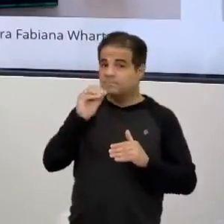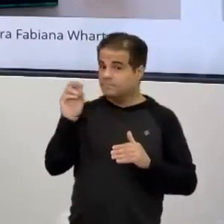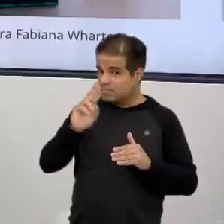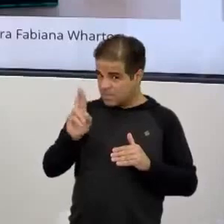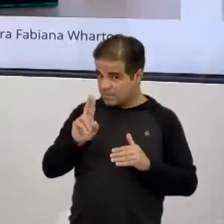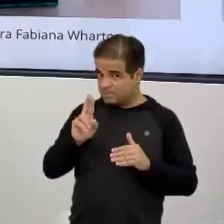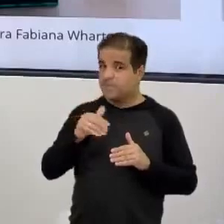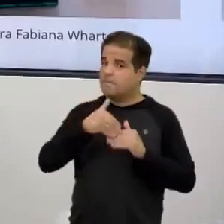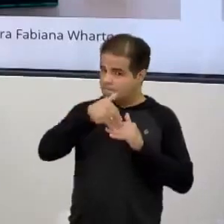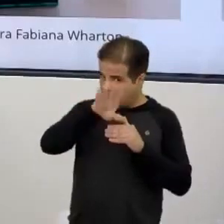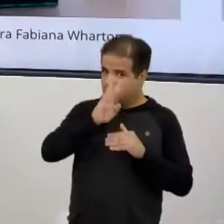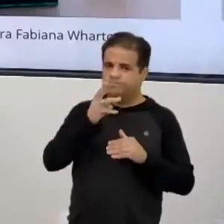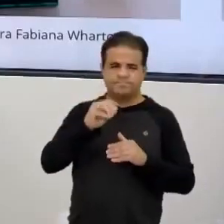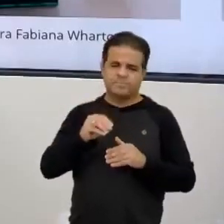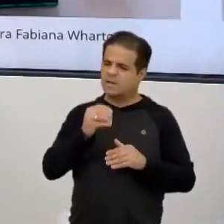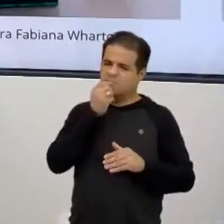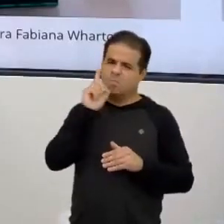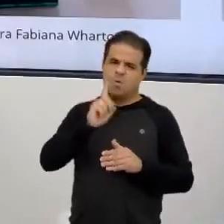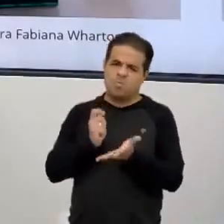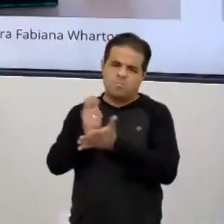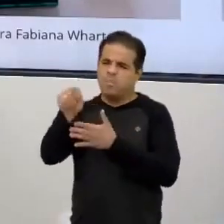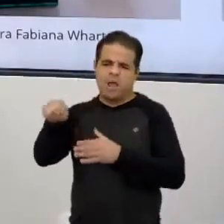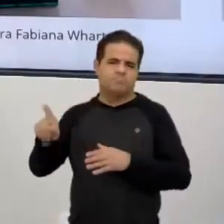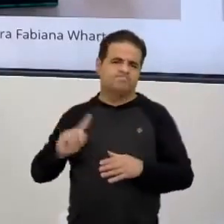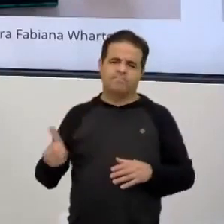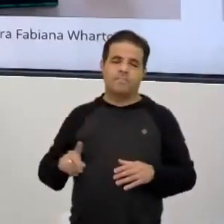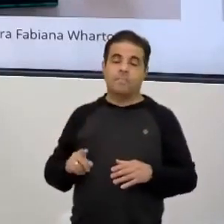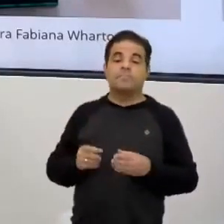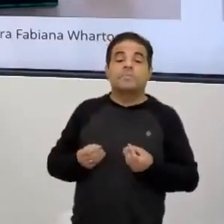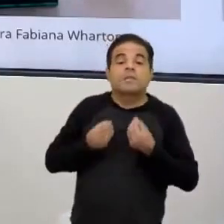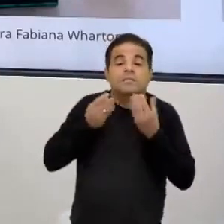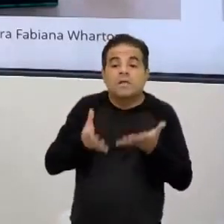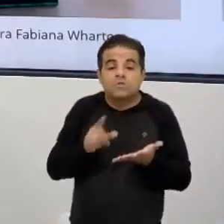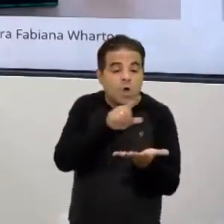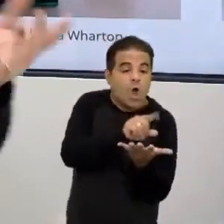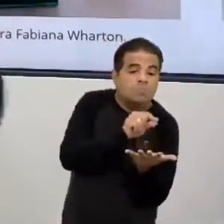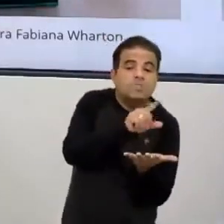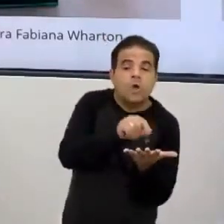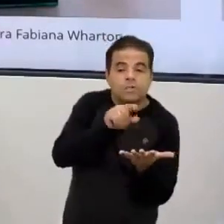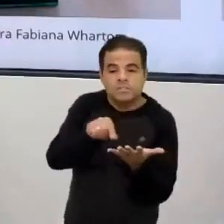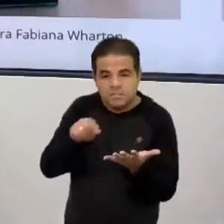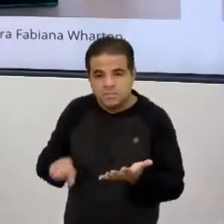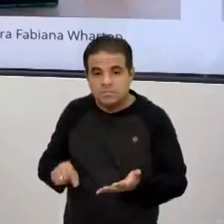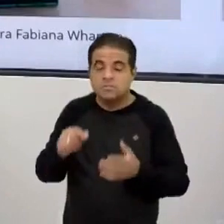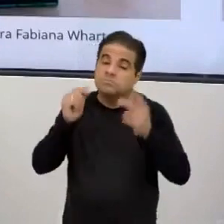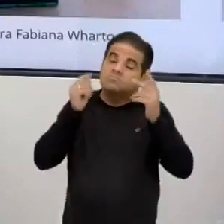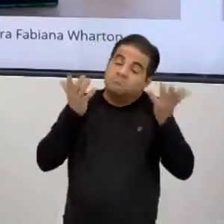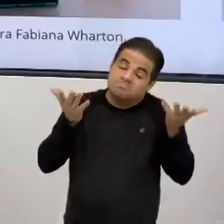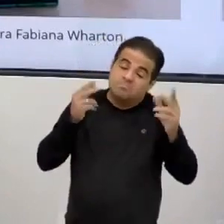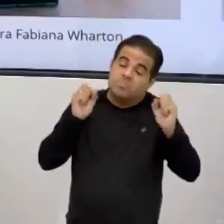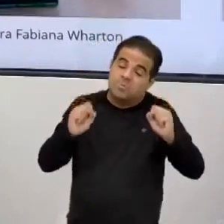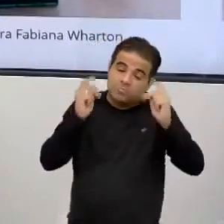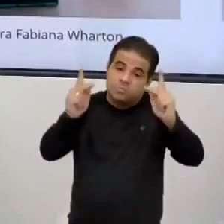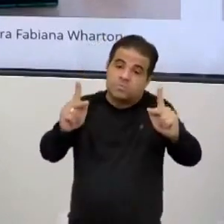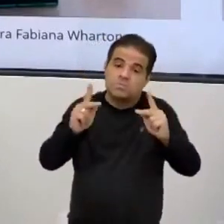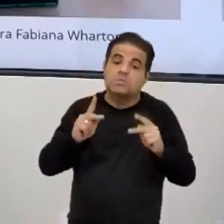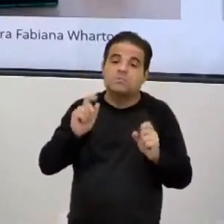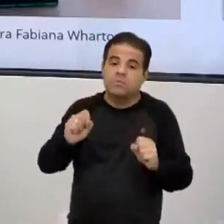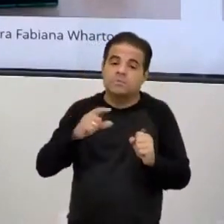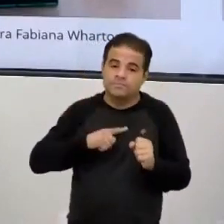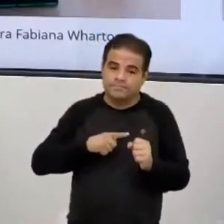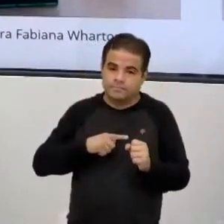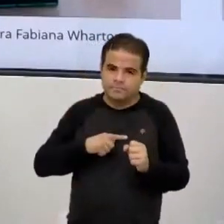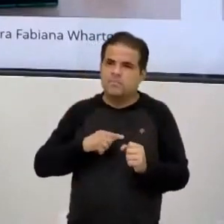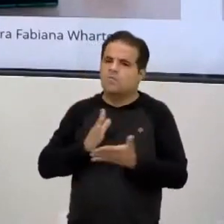sorte, mas de 30 pra cima, então não vale a pena. A gente só tá dando opções, né? Vai que no seu kit só veio isso. Porque foi uns kits de robótica